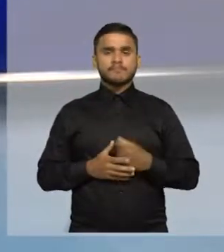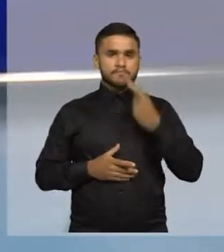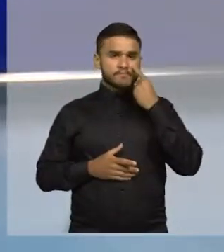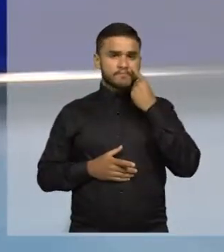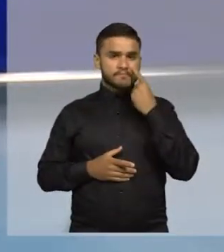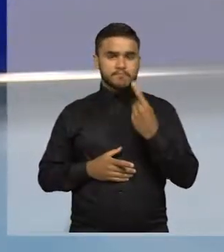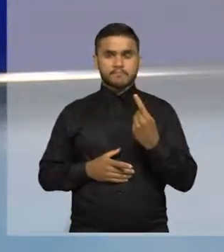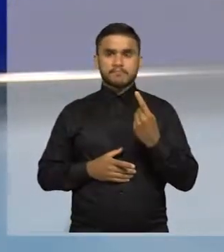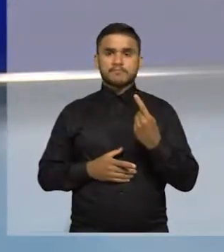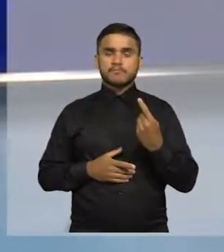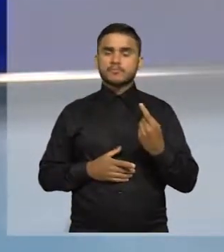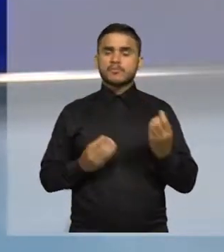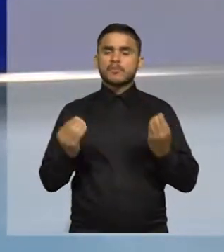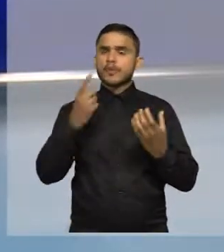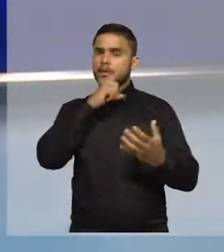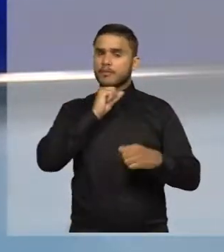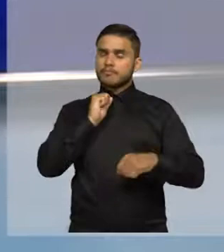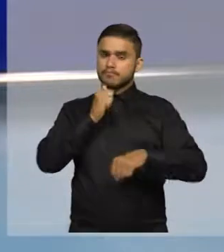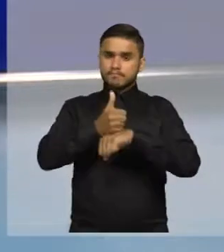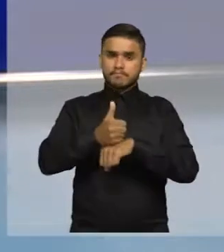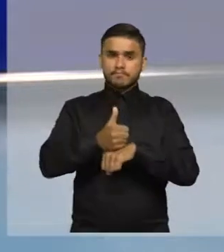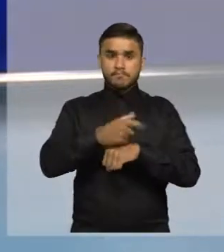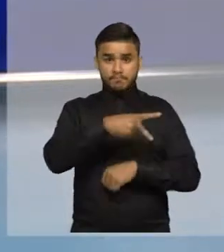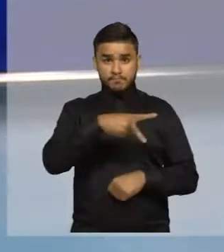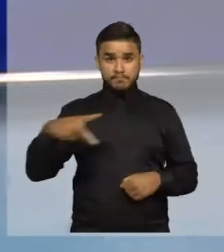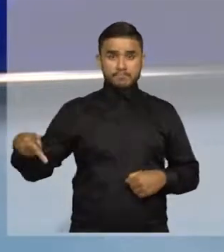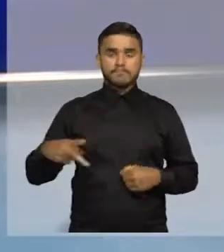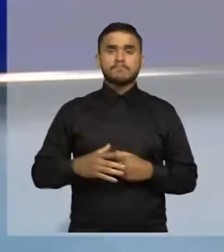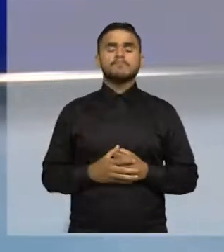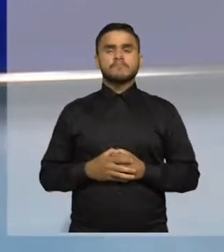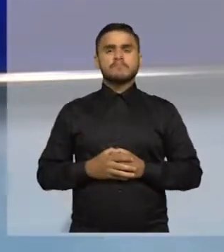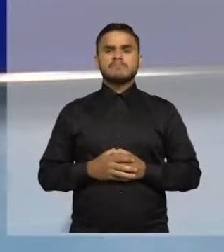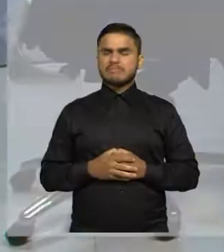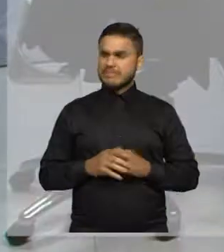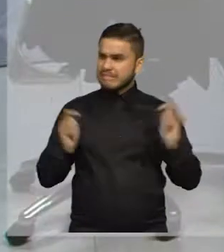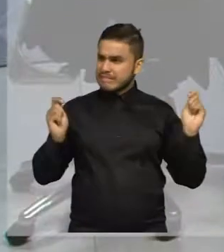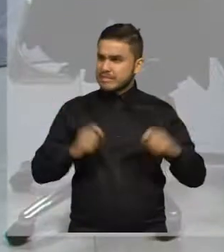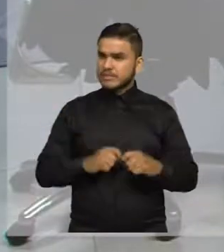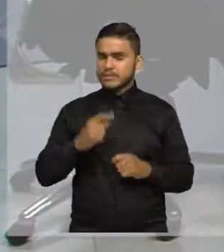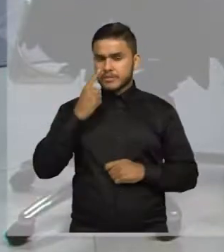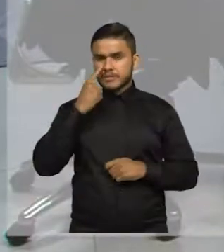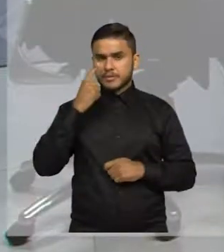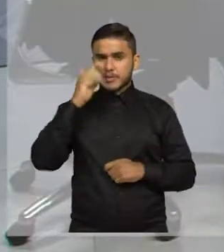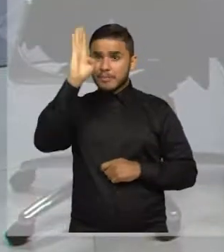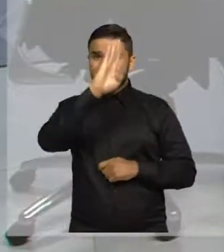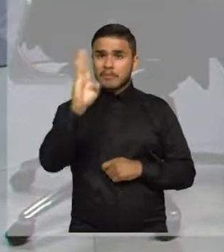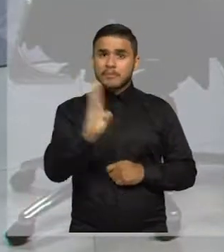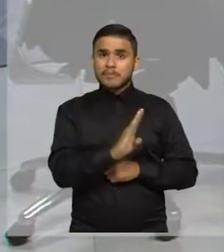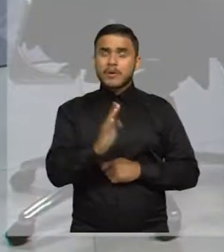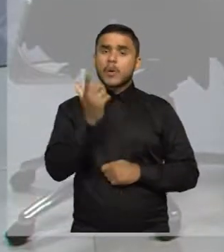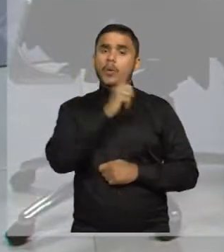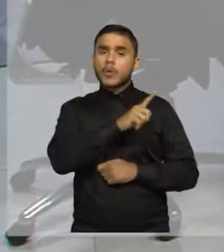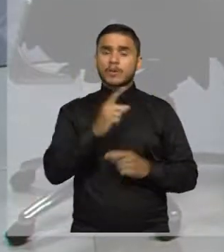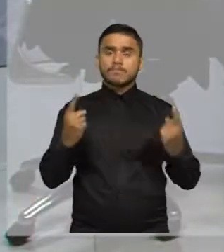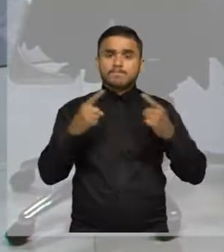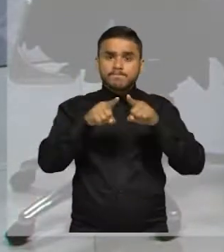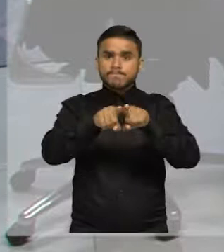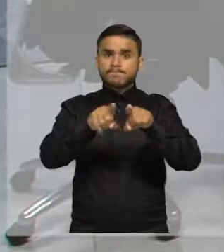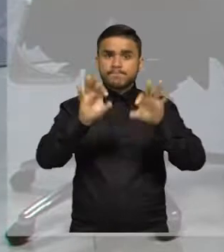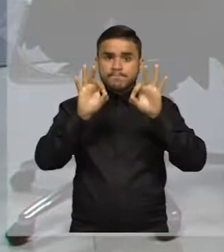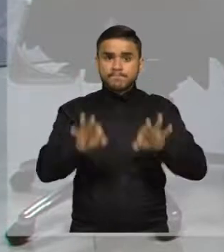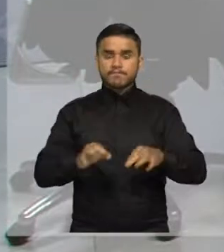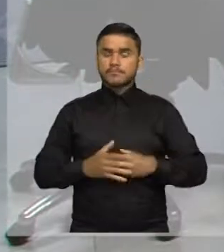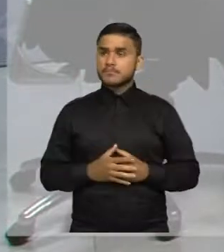Com as características que tem o novo presidente eleito, você acha que é possível reconciliar o Brasil? Porque sem essa